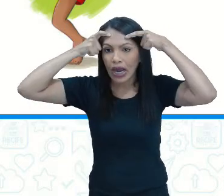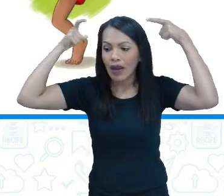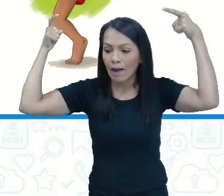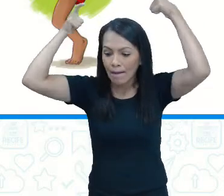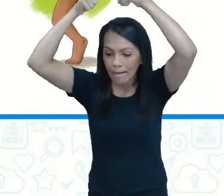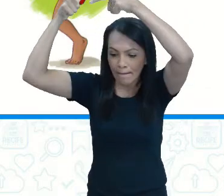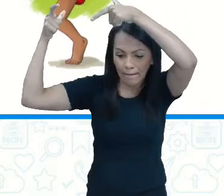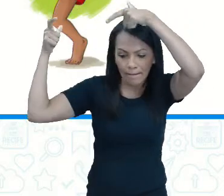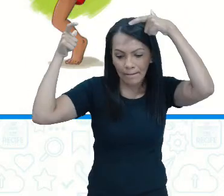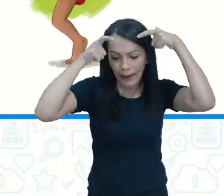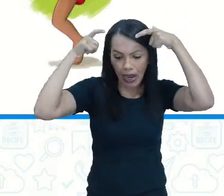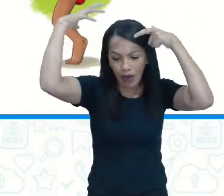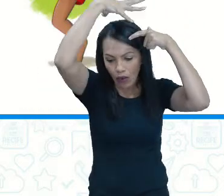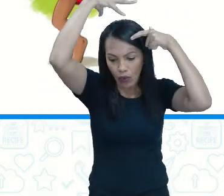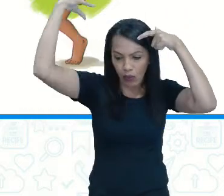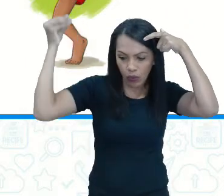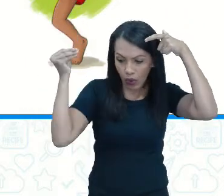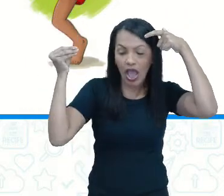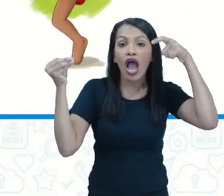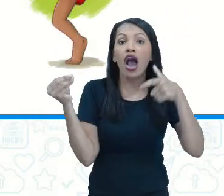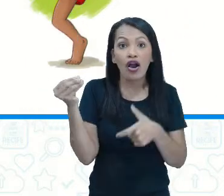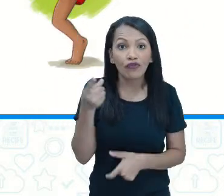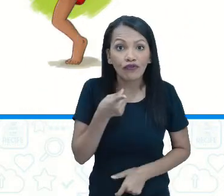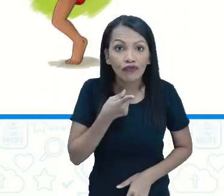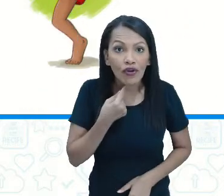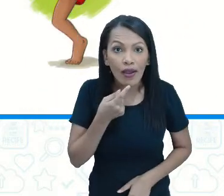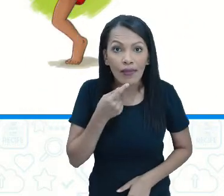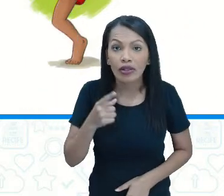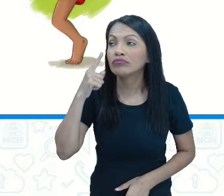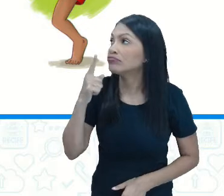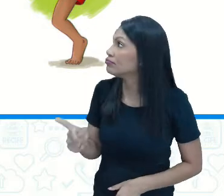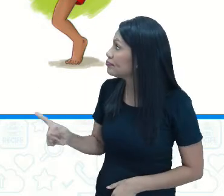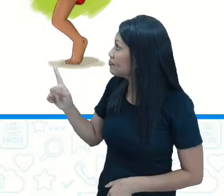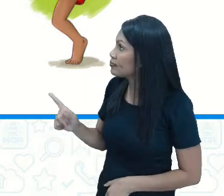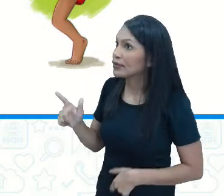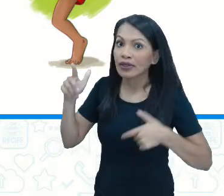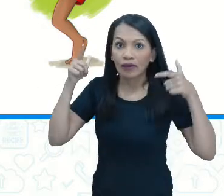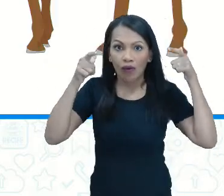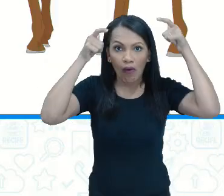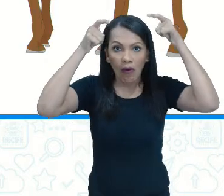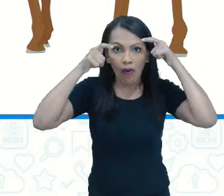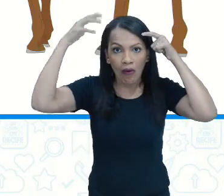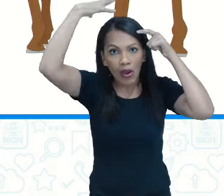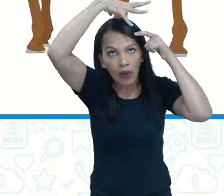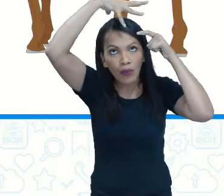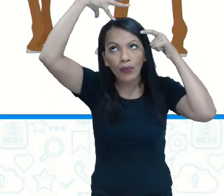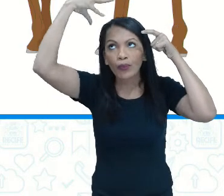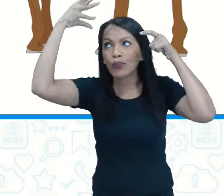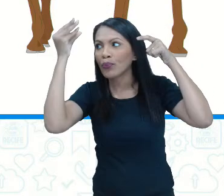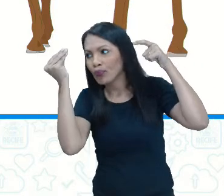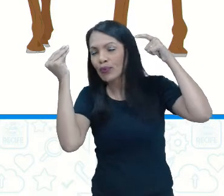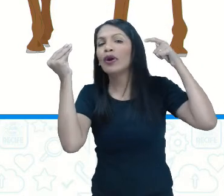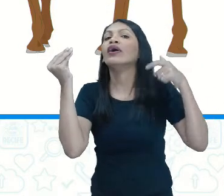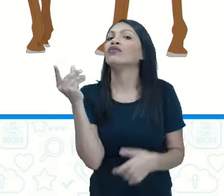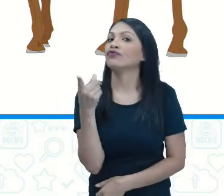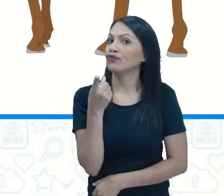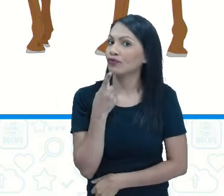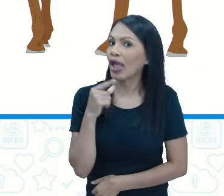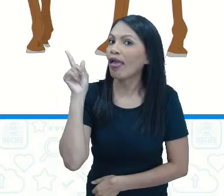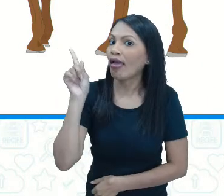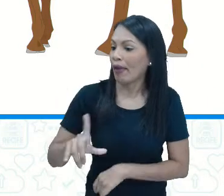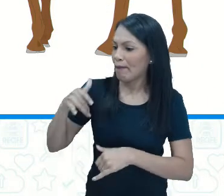identifica logo o Saci Pererê por conta desse capuz aí vermelho, tá? Ele é